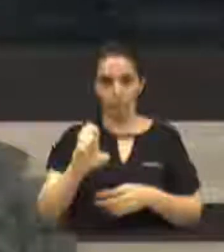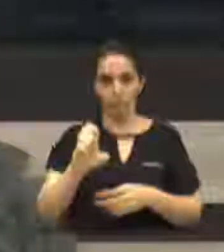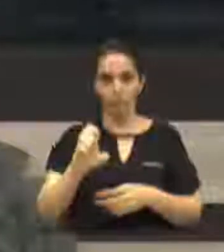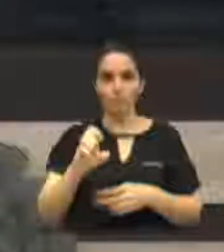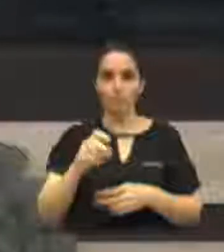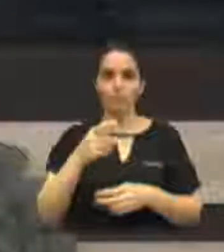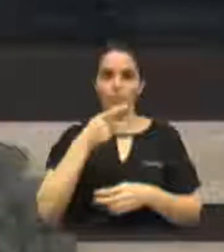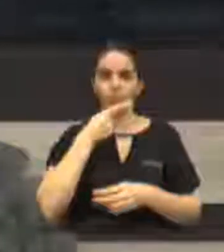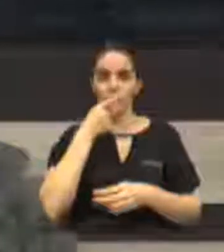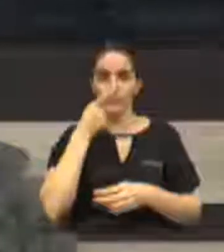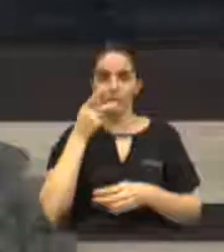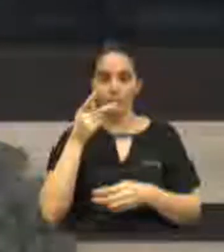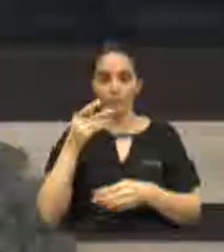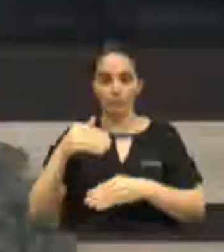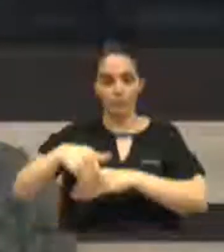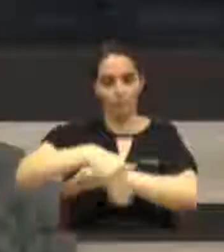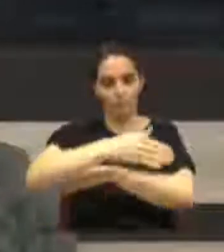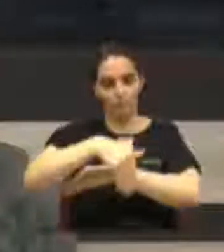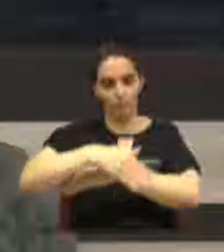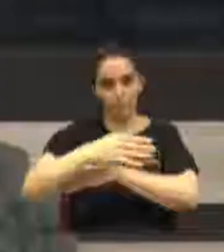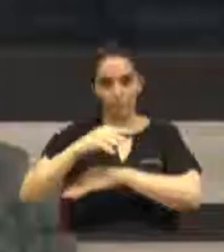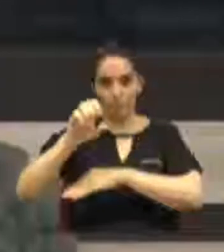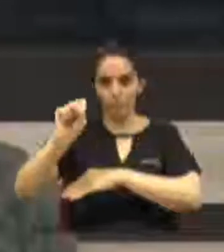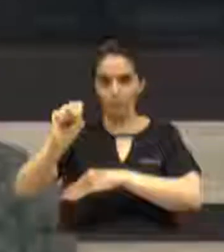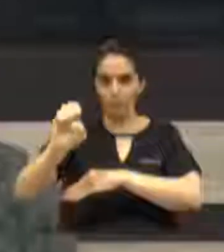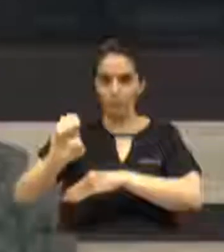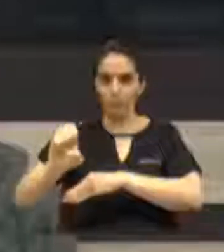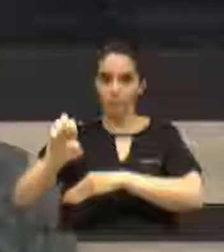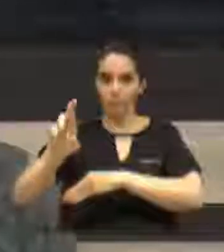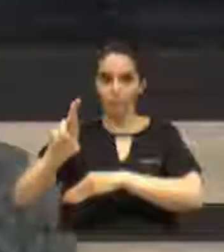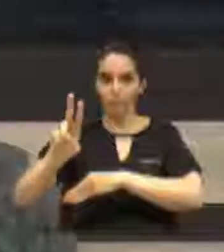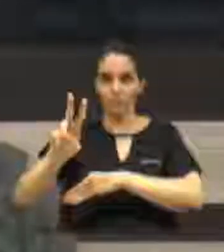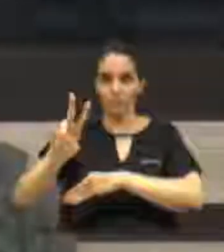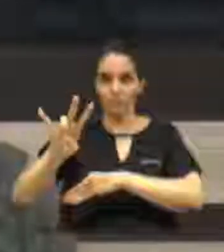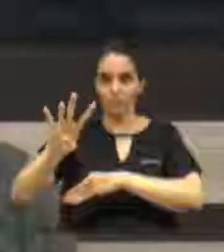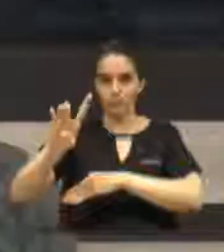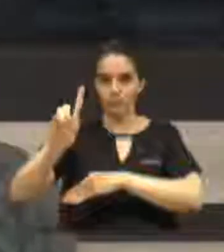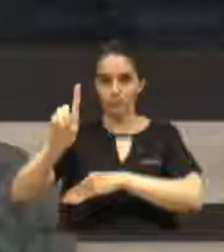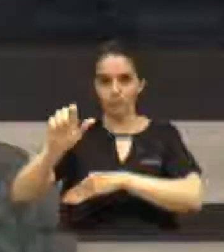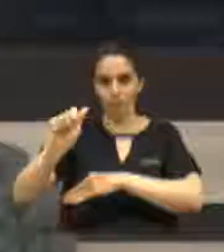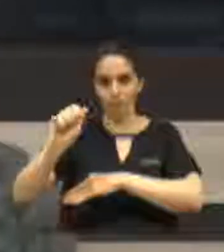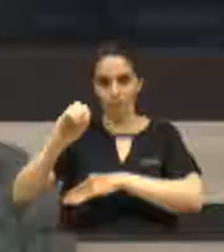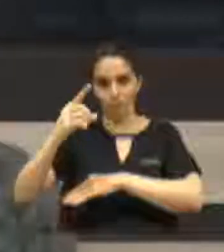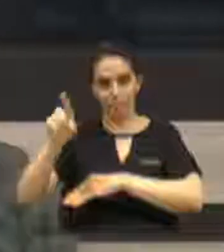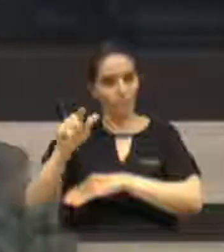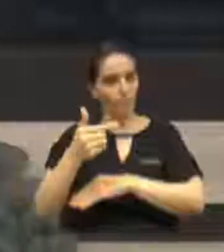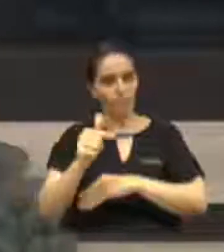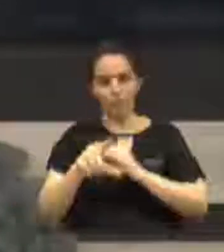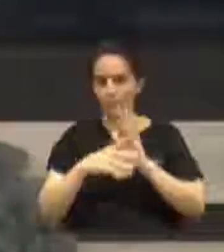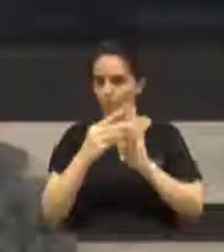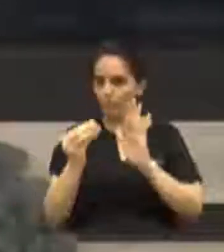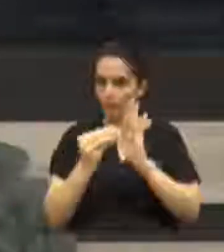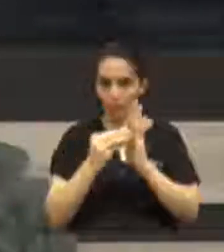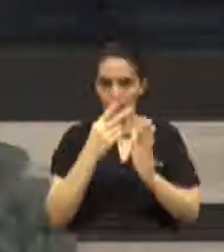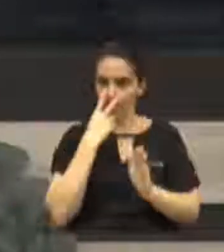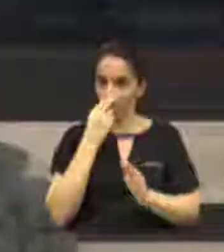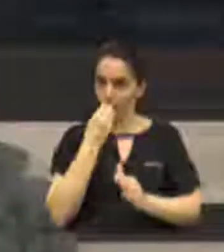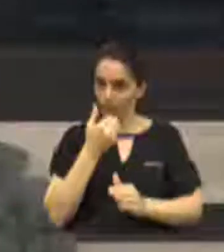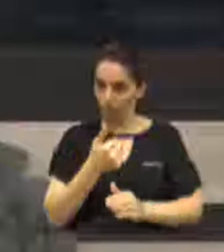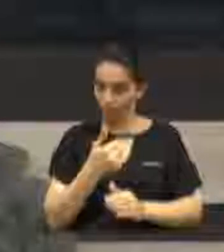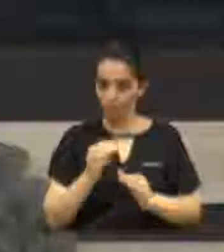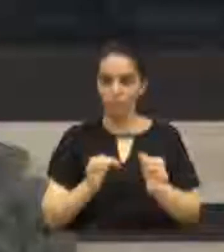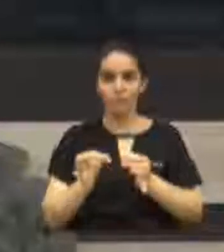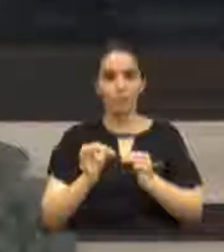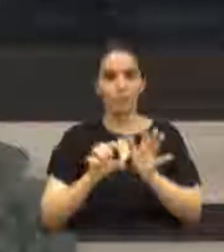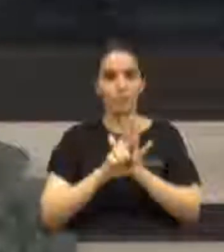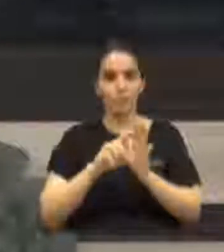considera via de acesso às servidões de passagem da outras providências. O projeto não contém emendas e o parecer é favorável. O projeto